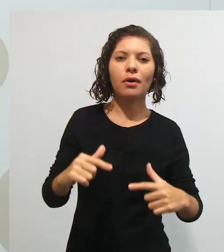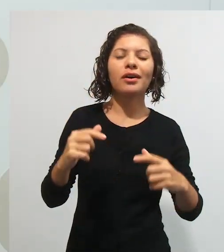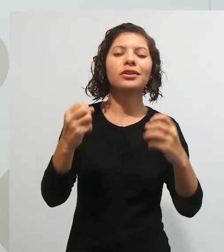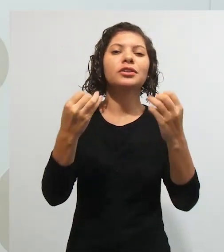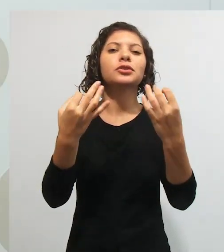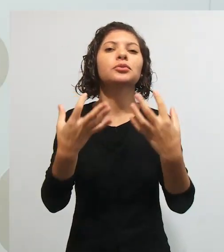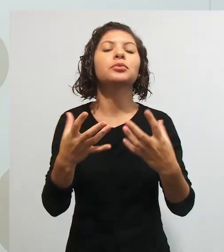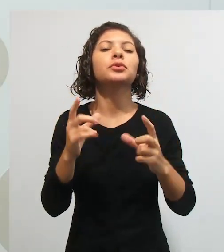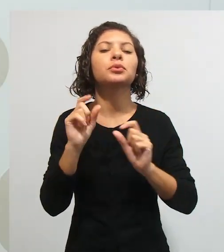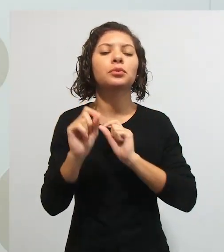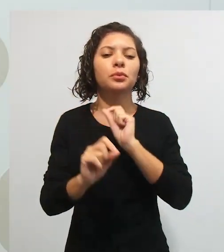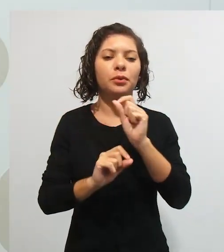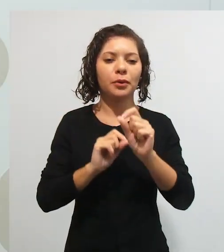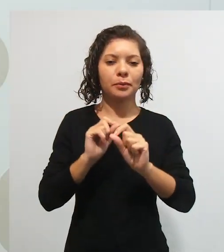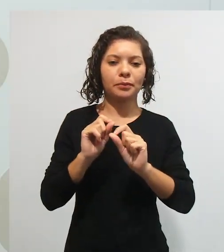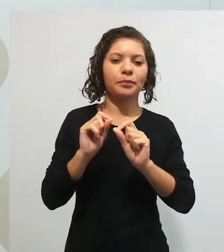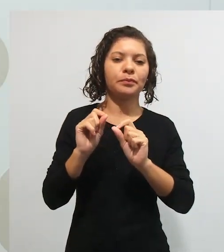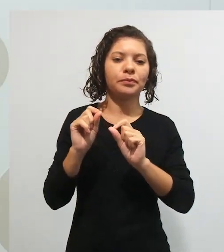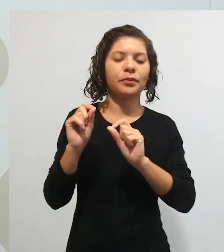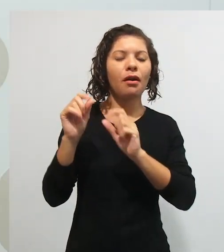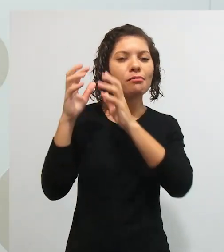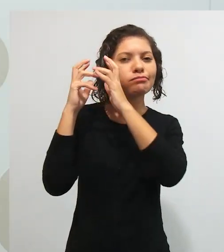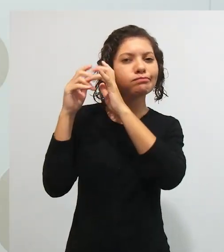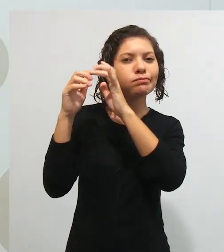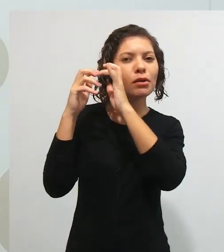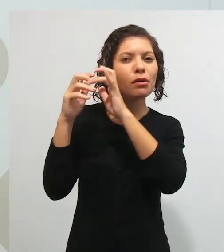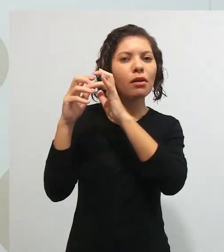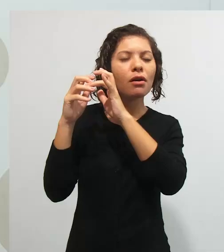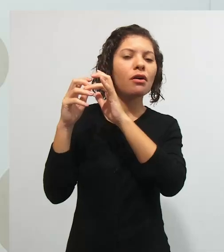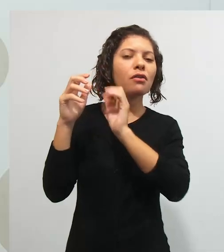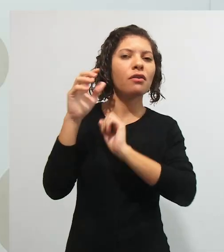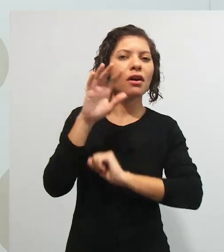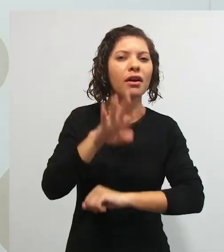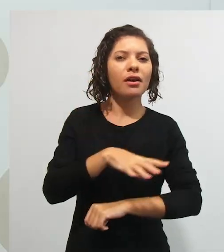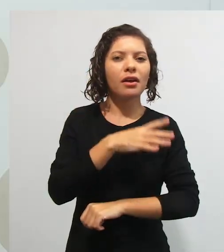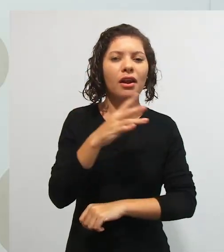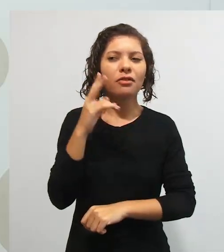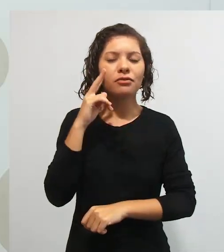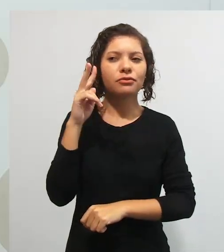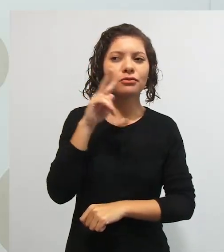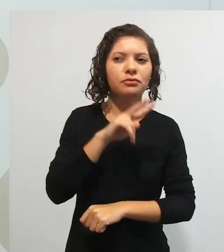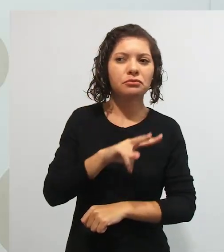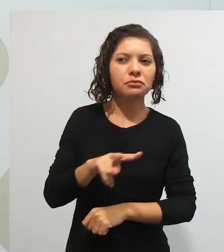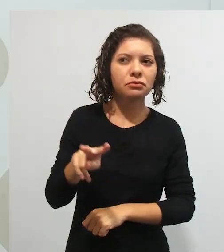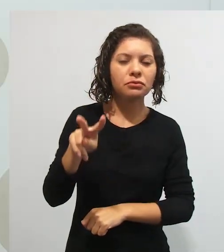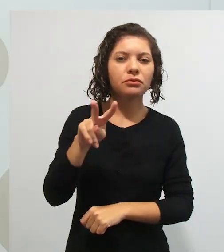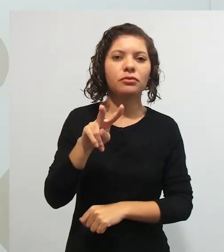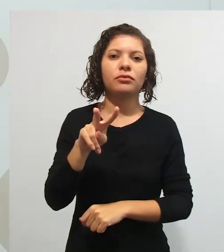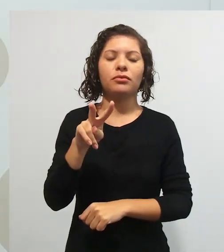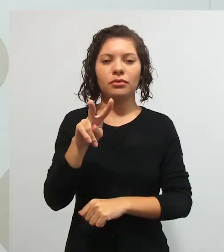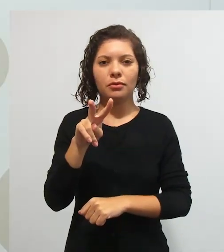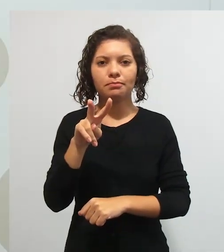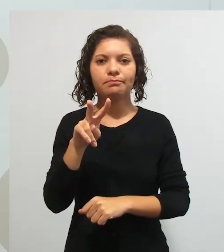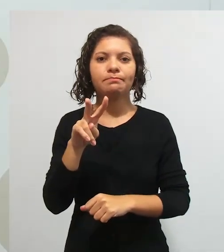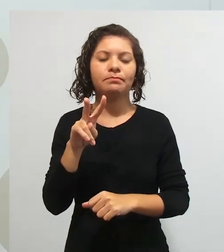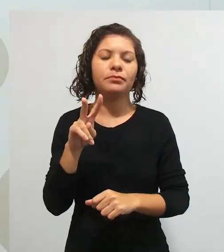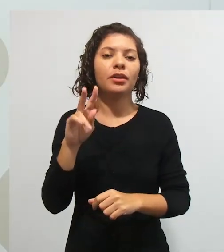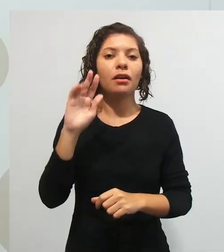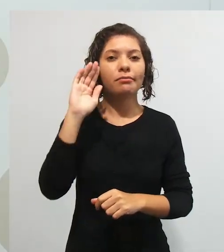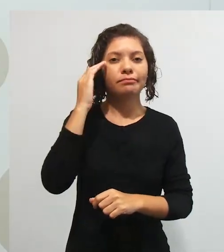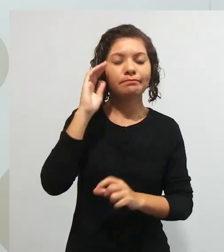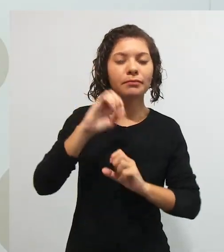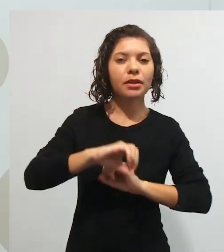defende que a consciência gráfica, né, e aí é uma outra forma de compreender a